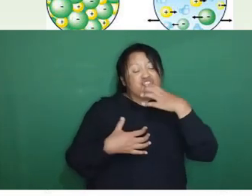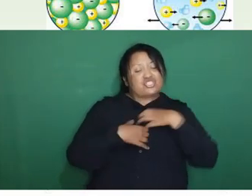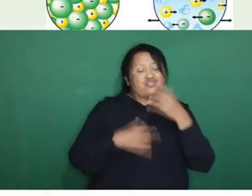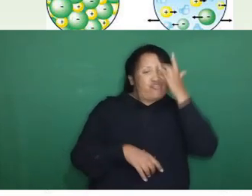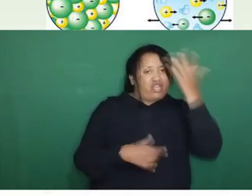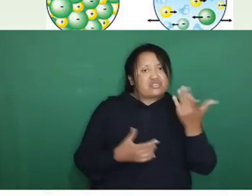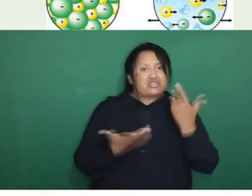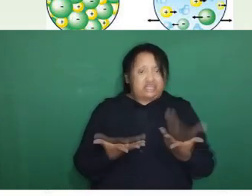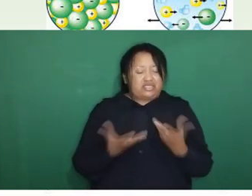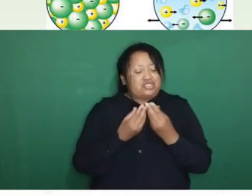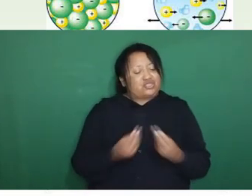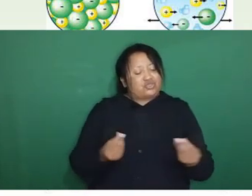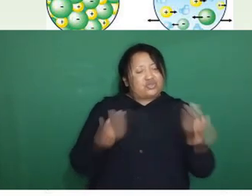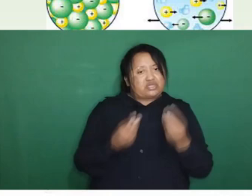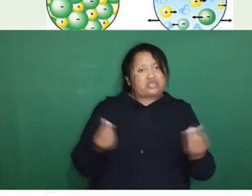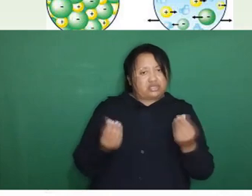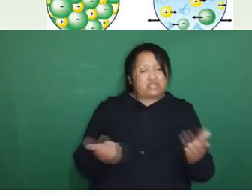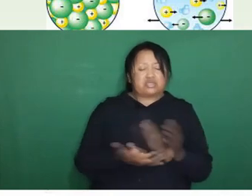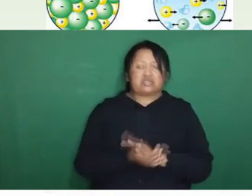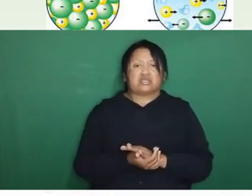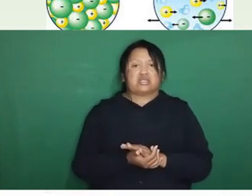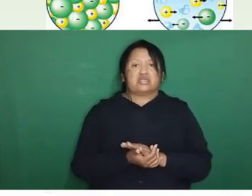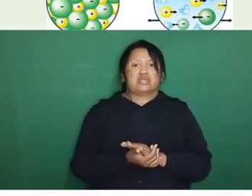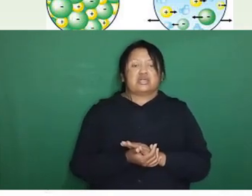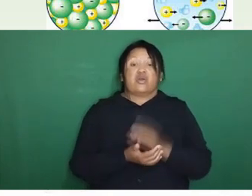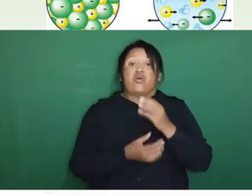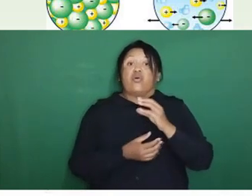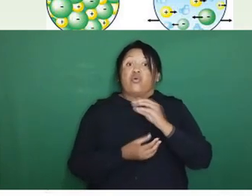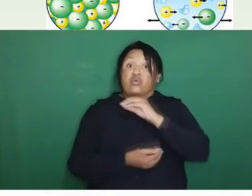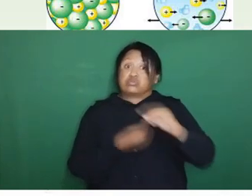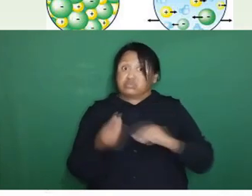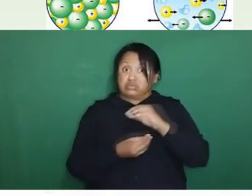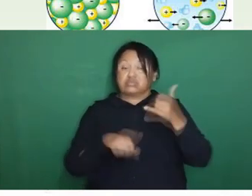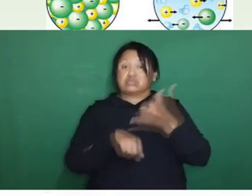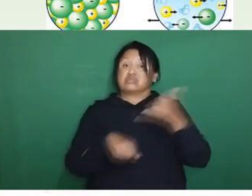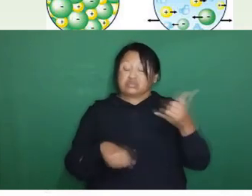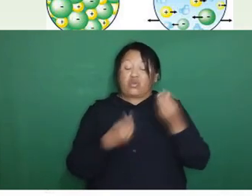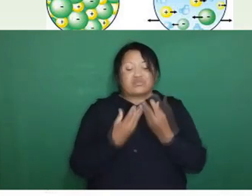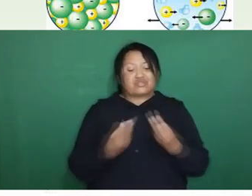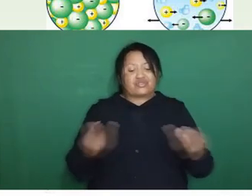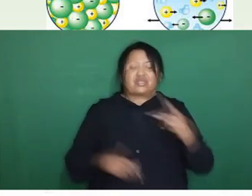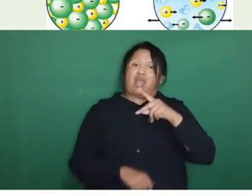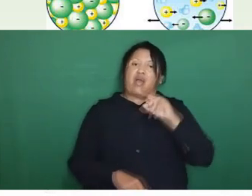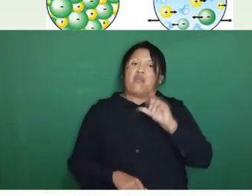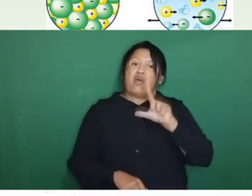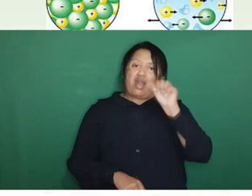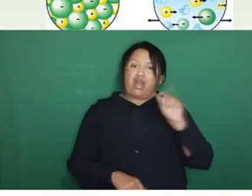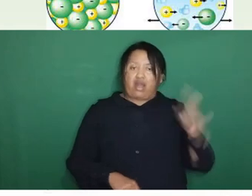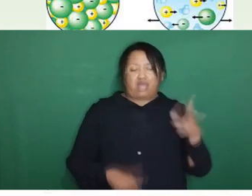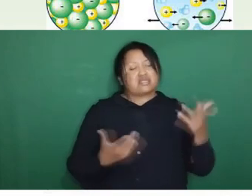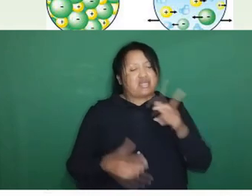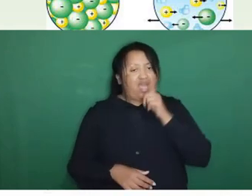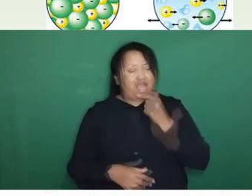de solubilizar o composto iônico com um solvente polar que a água então